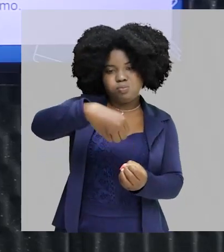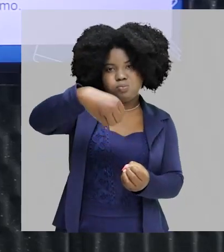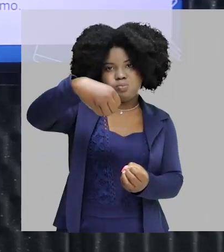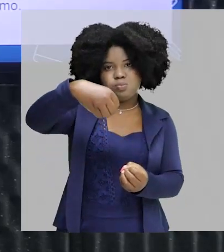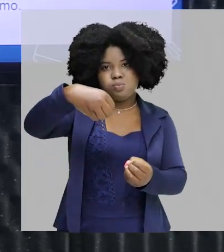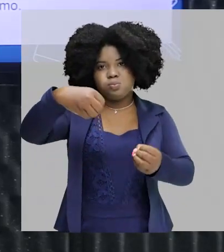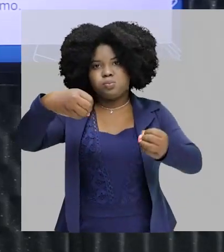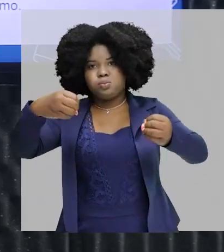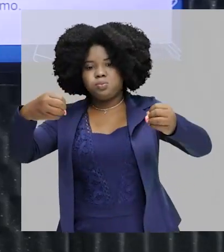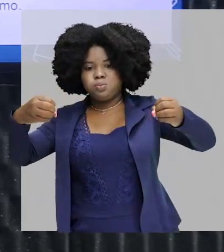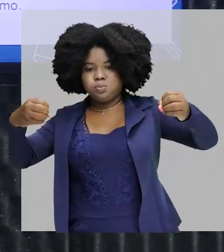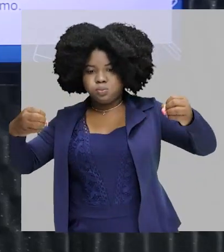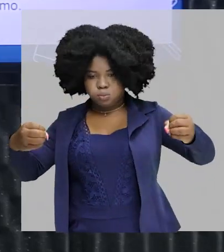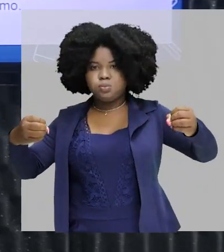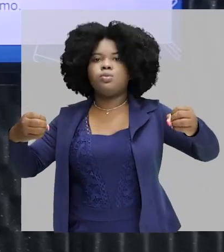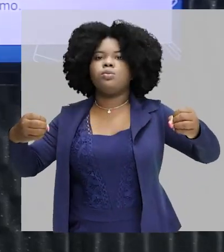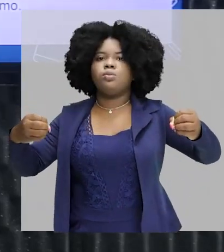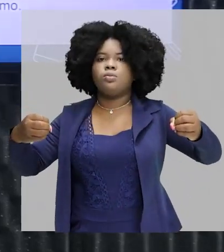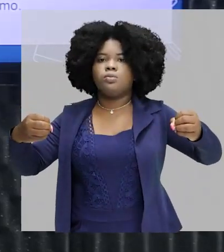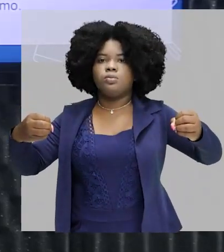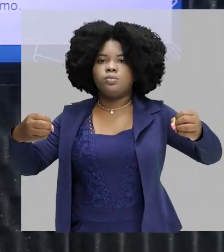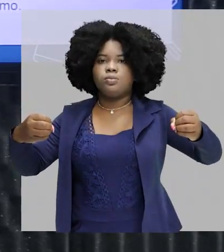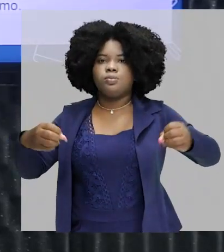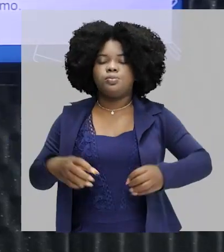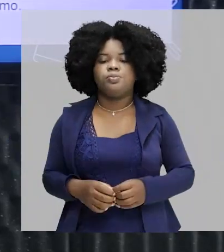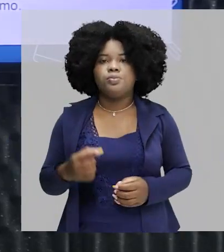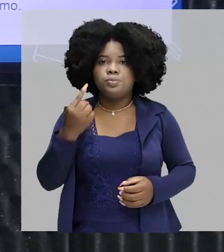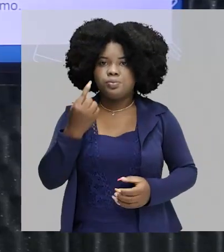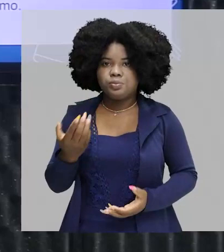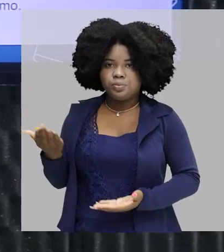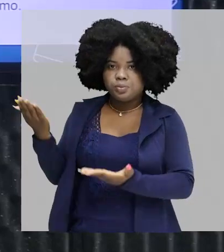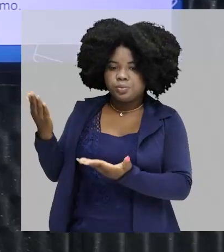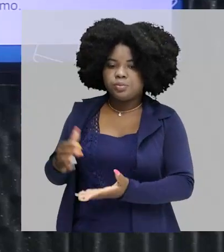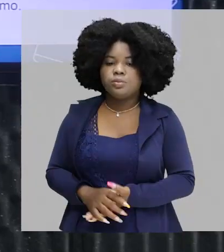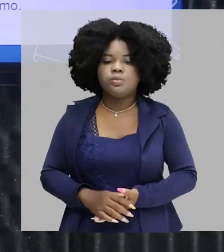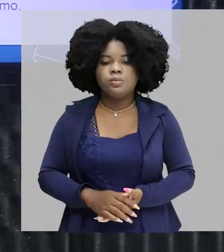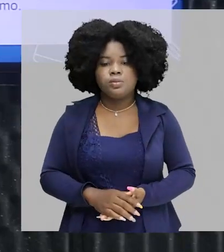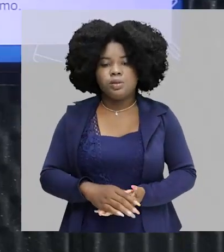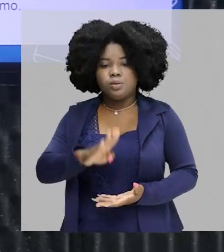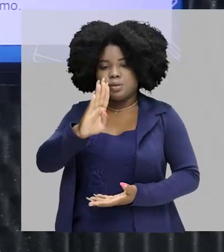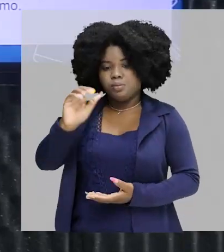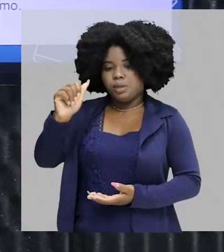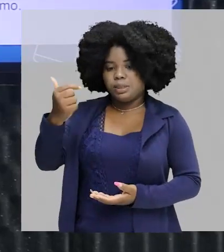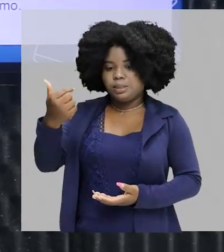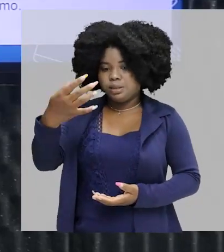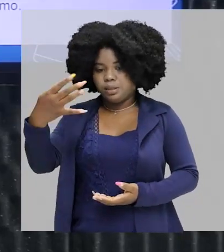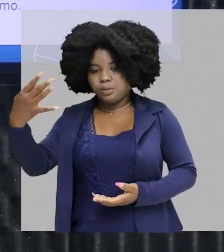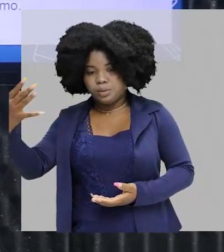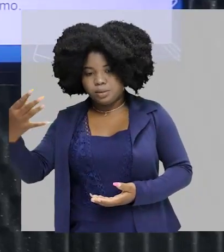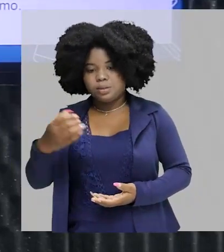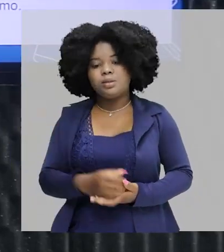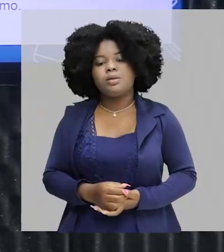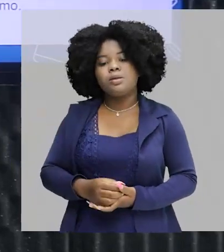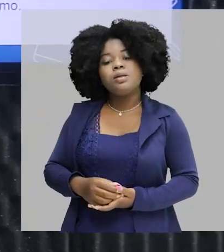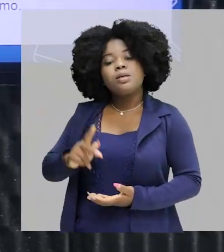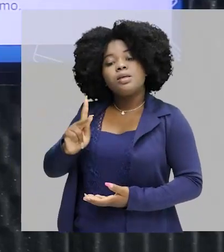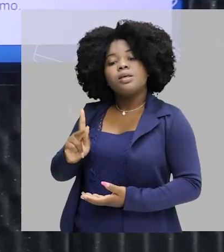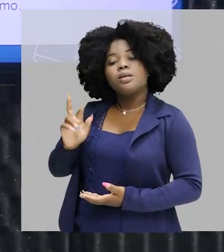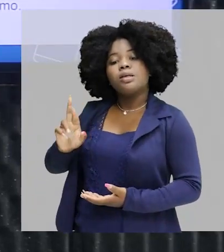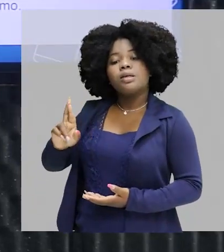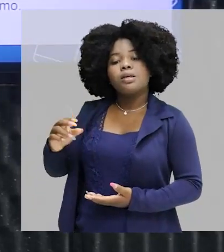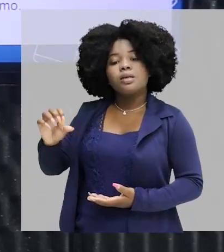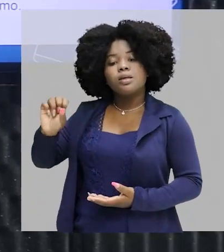dois novos átomos menores. Por exemplo, o átomo de bário e o átomo de